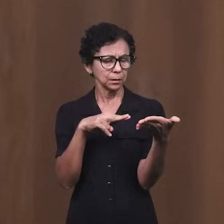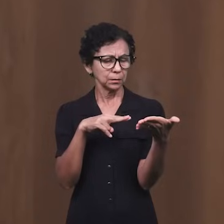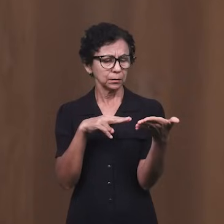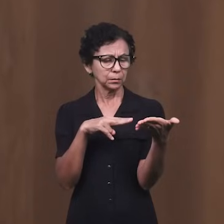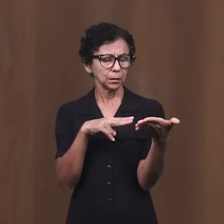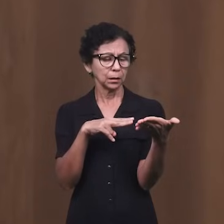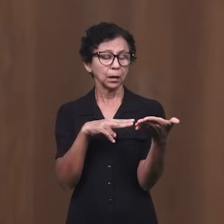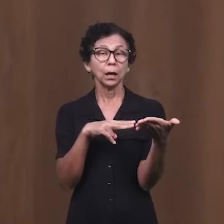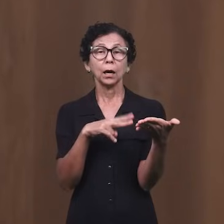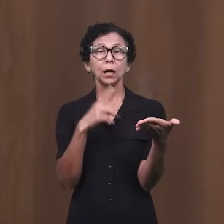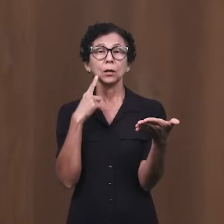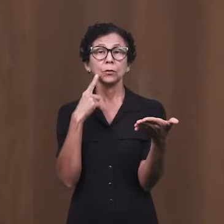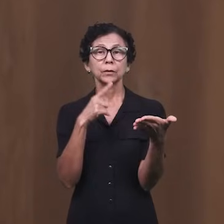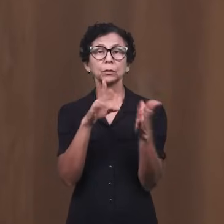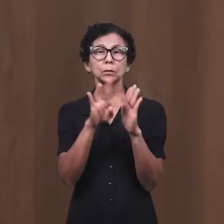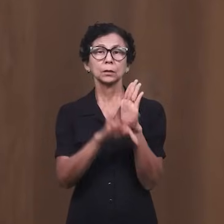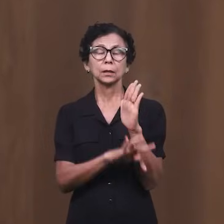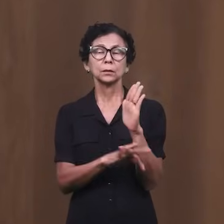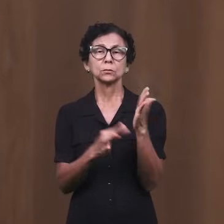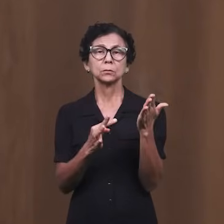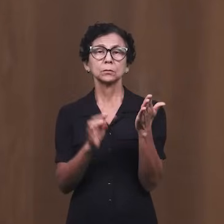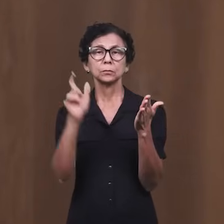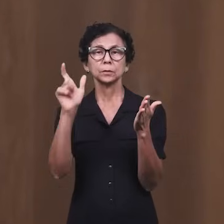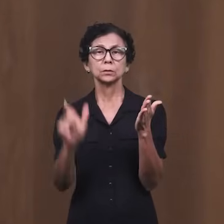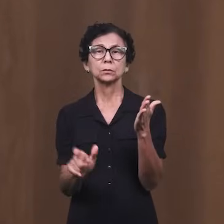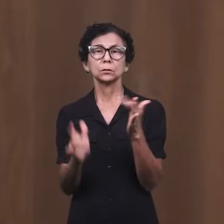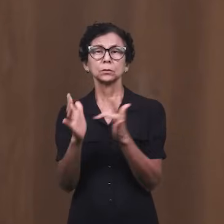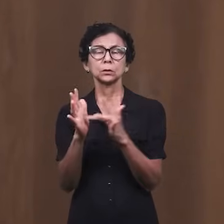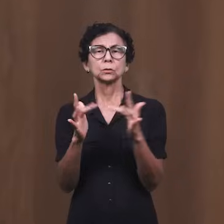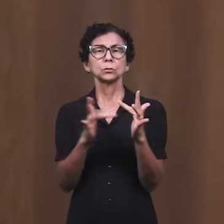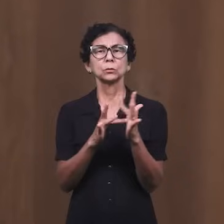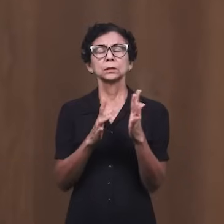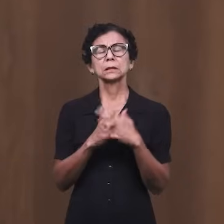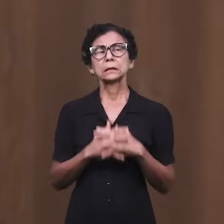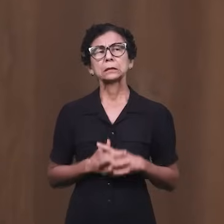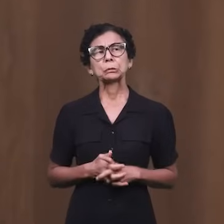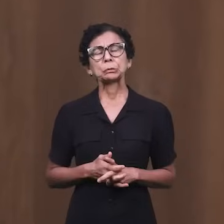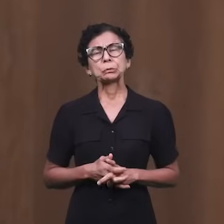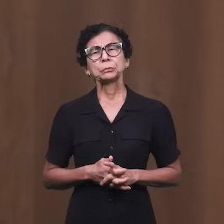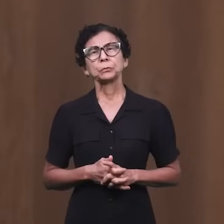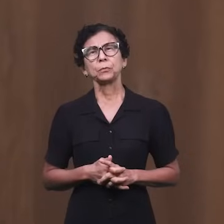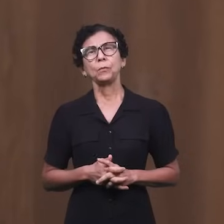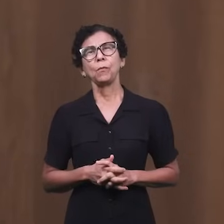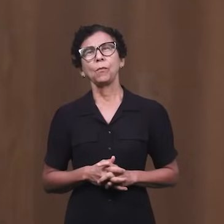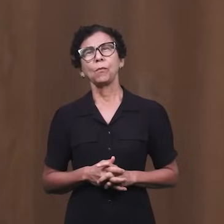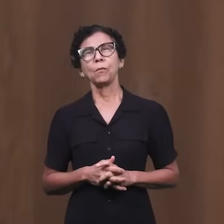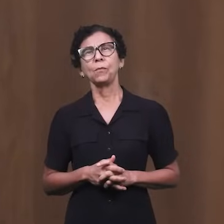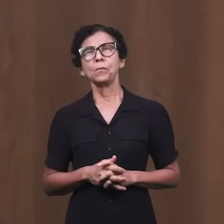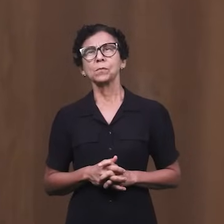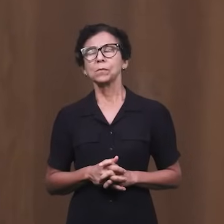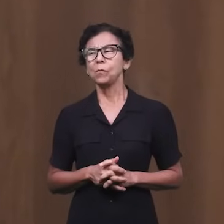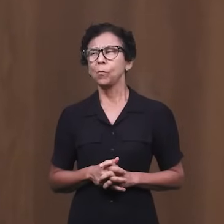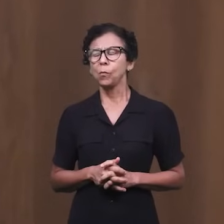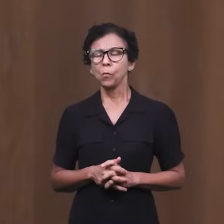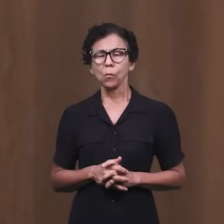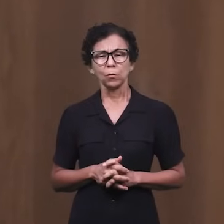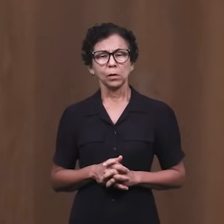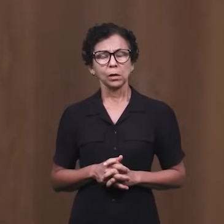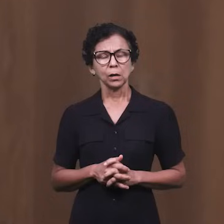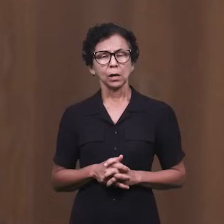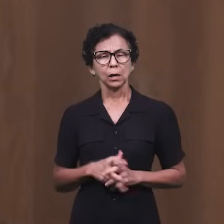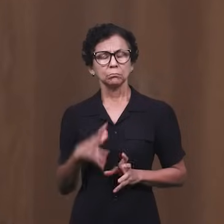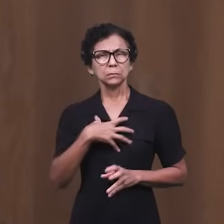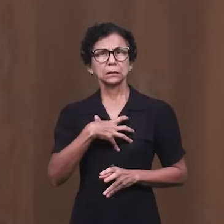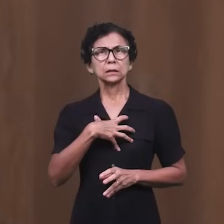das Tentações de Jesus quando caiu os textos da tentação de Jesus imediatamente me veio a